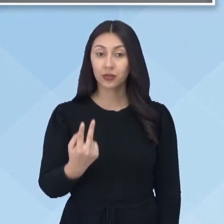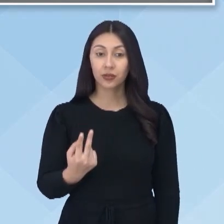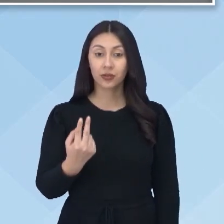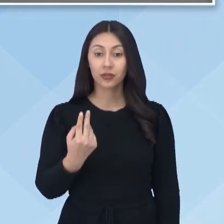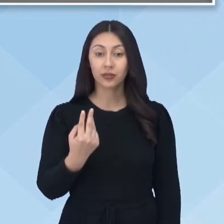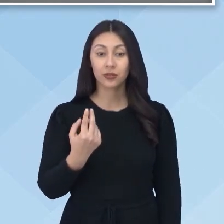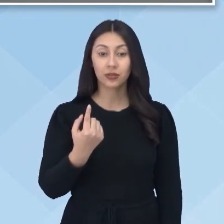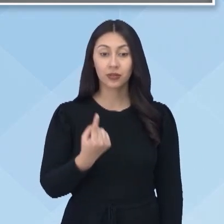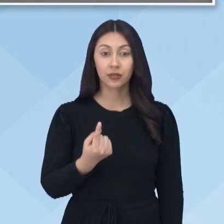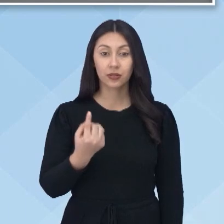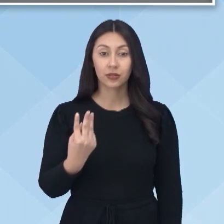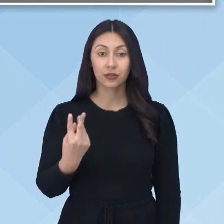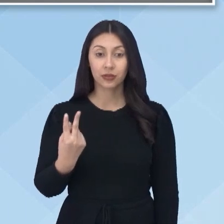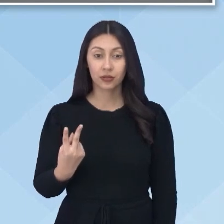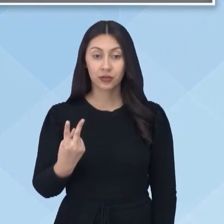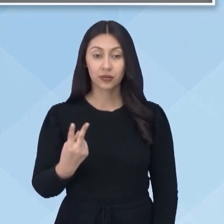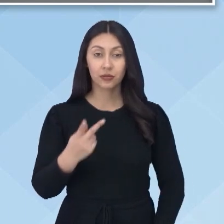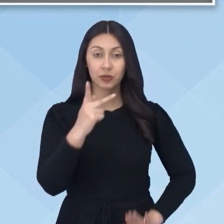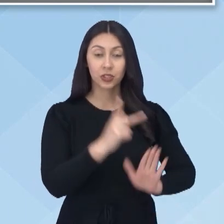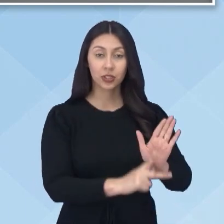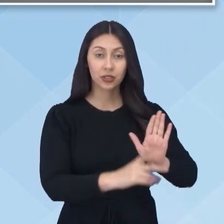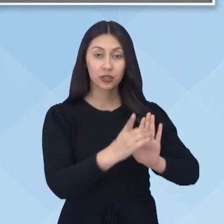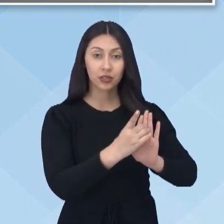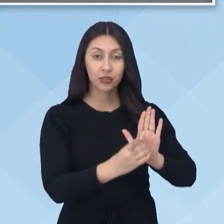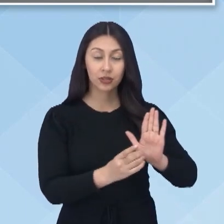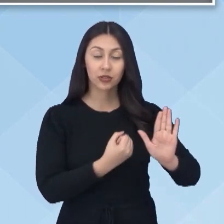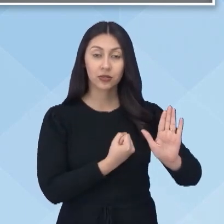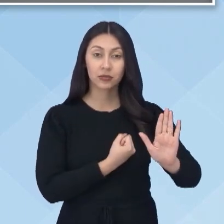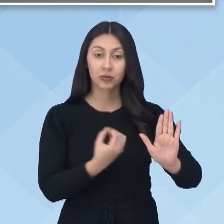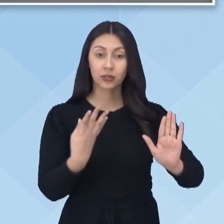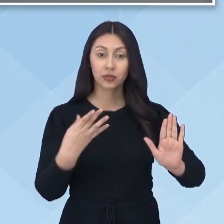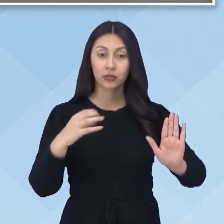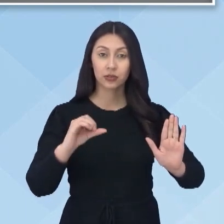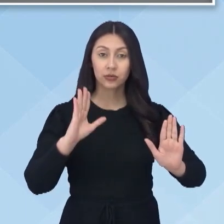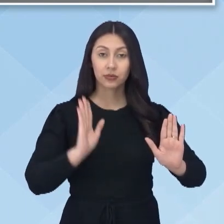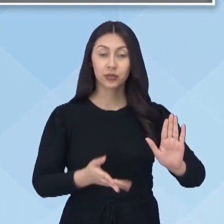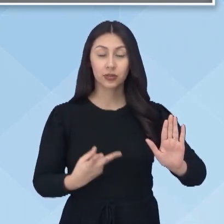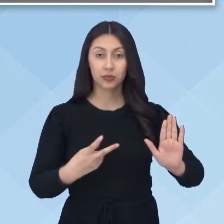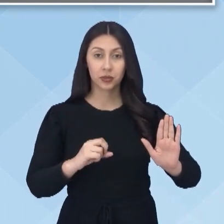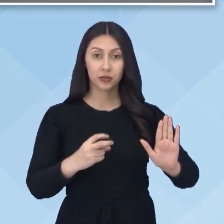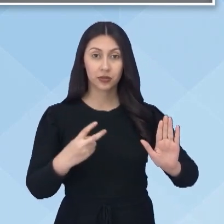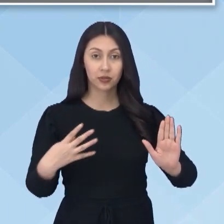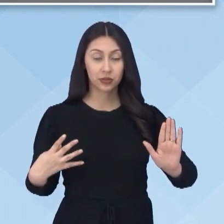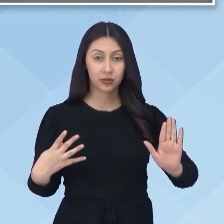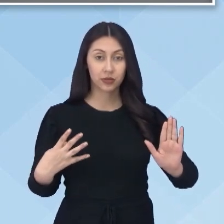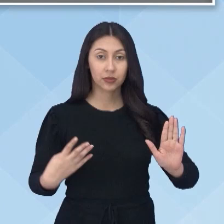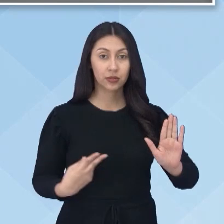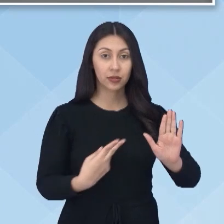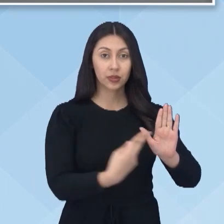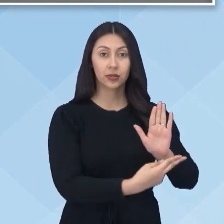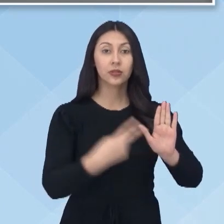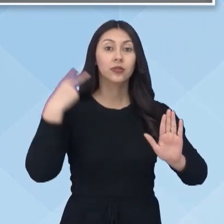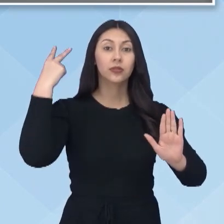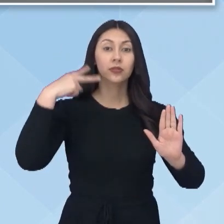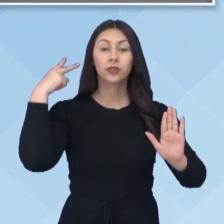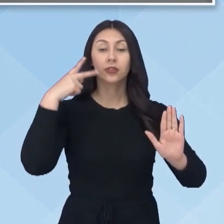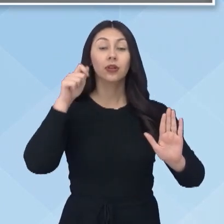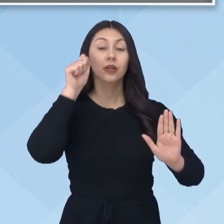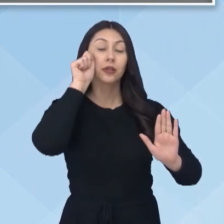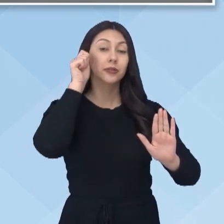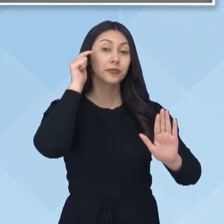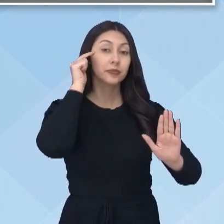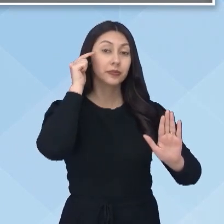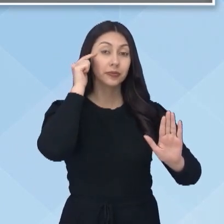12332/2024, projeto de decreto legislativo, número 49/2024, autoria da vereadora Amélia